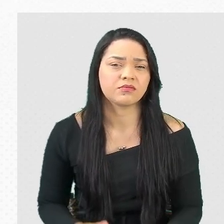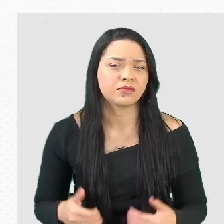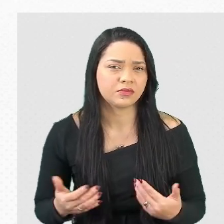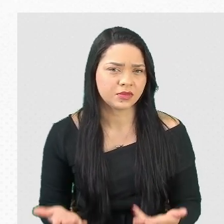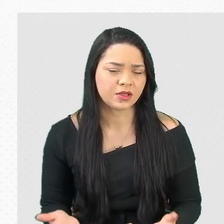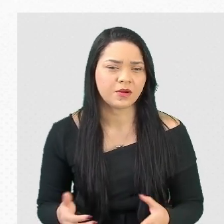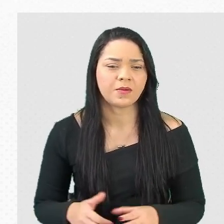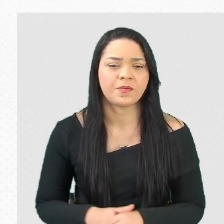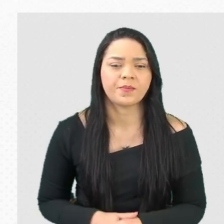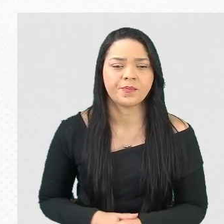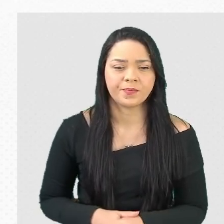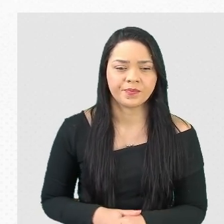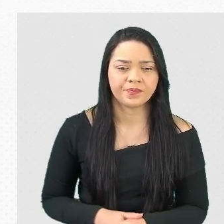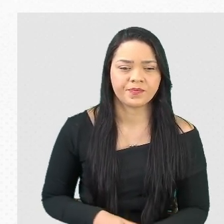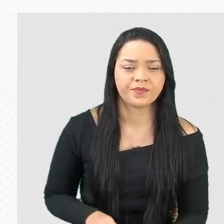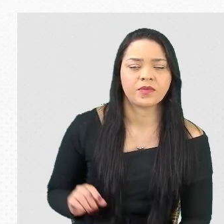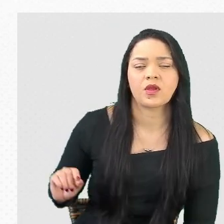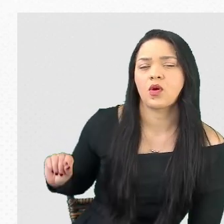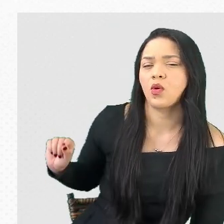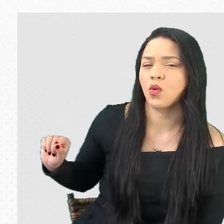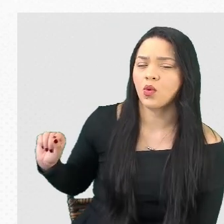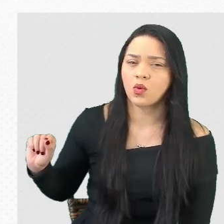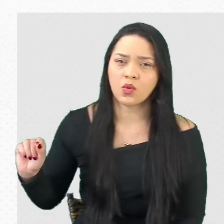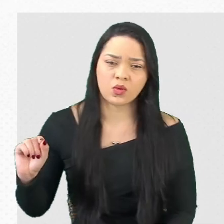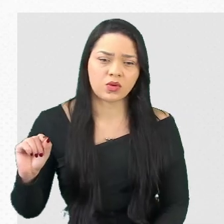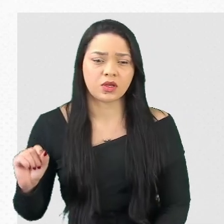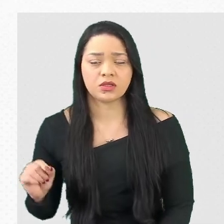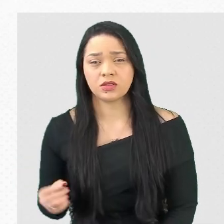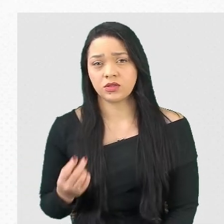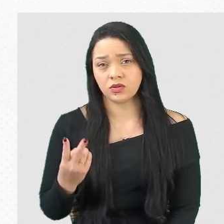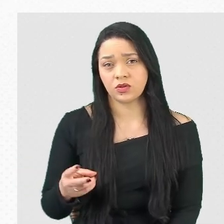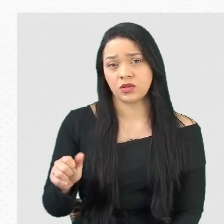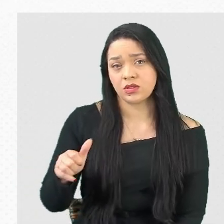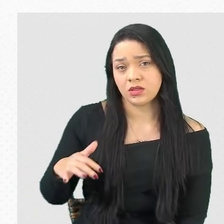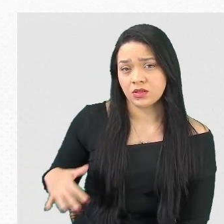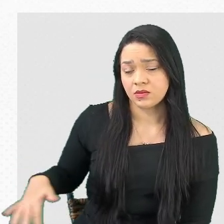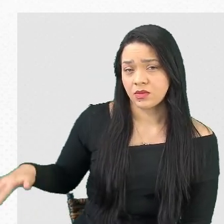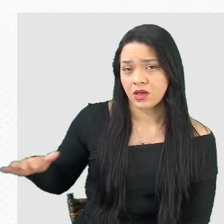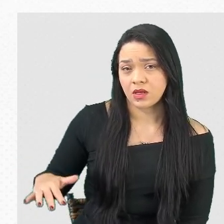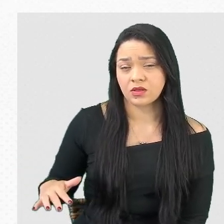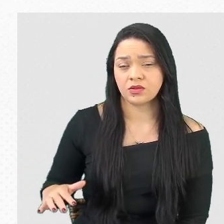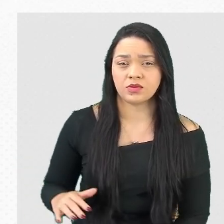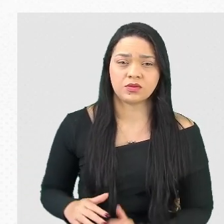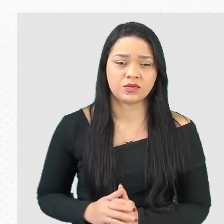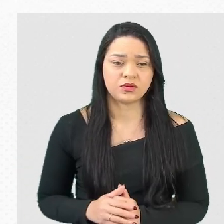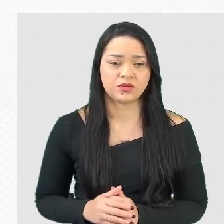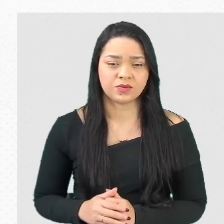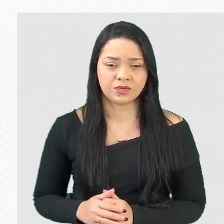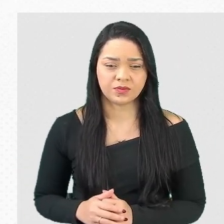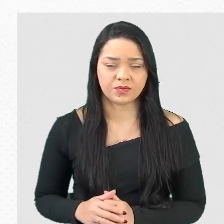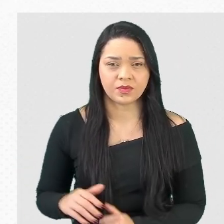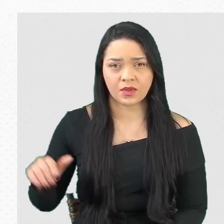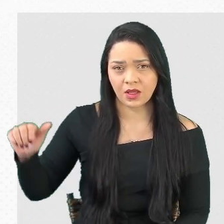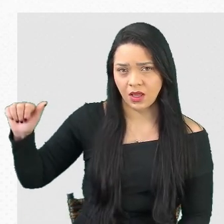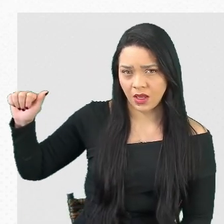já tenho que ver isso. O que é que esses dois espaços estão nos proporcionando, contribuindo.